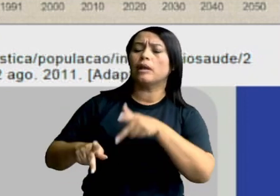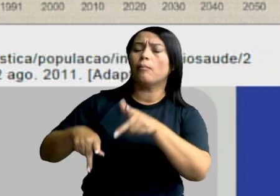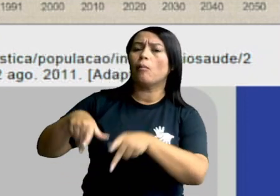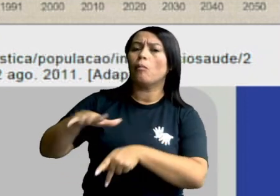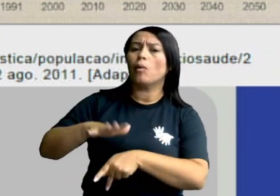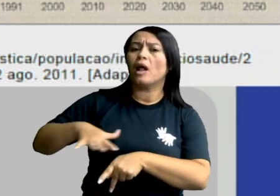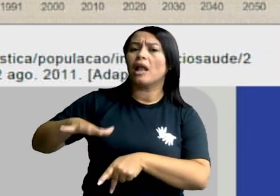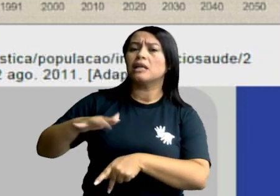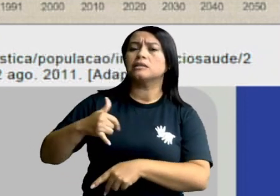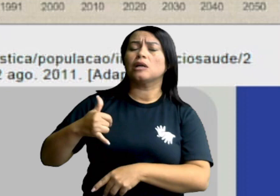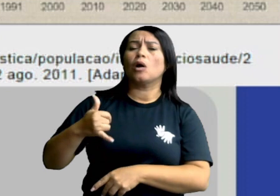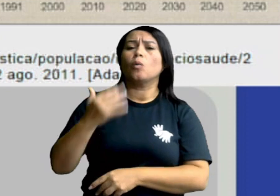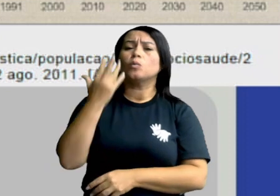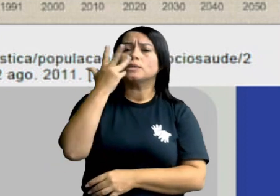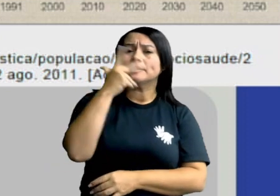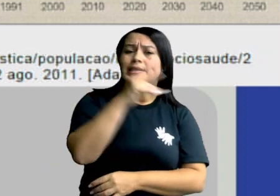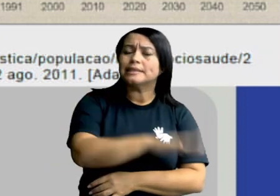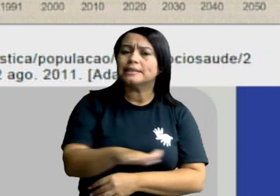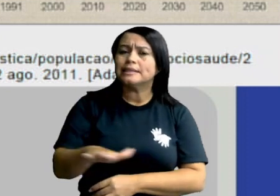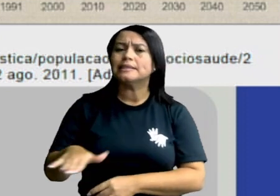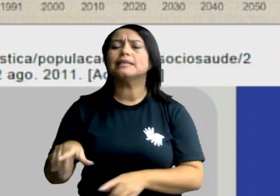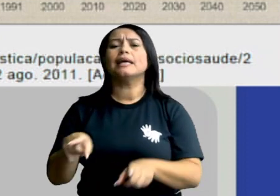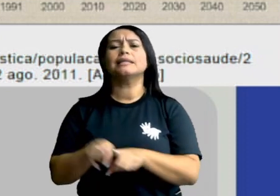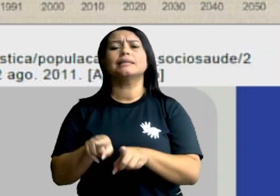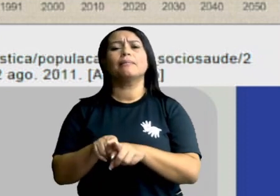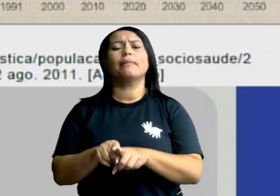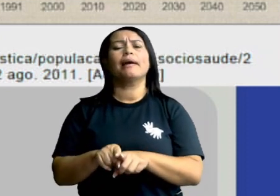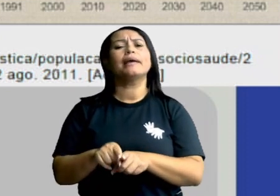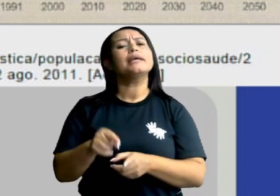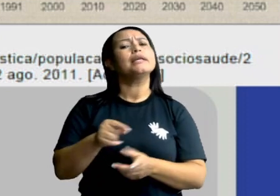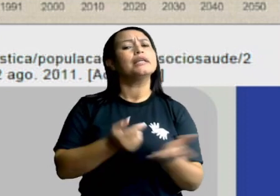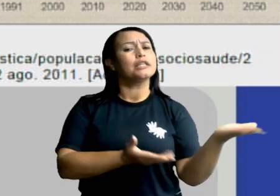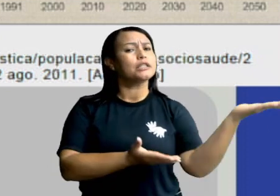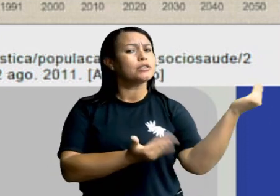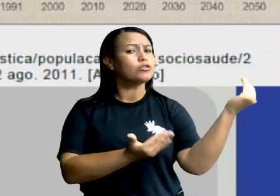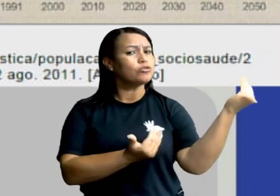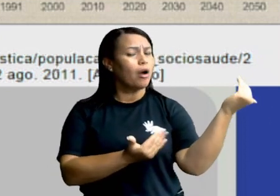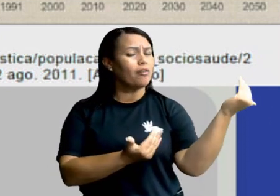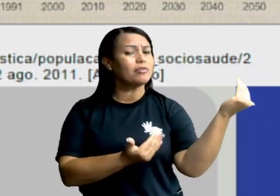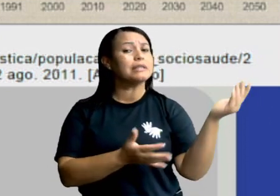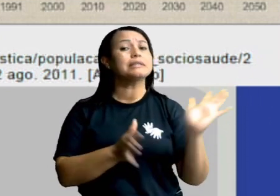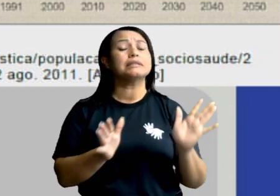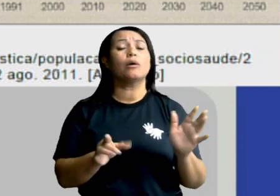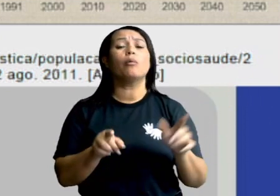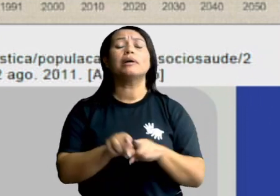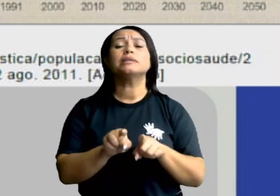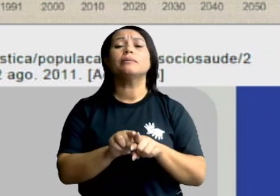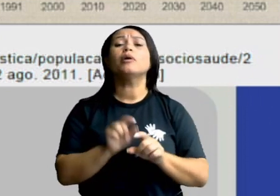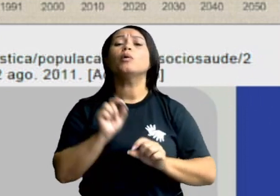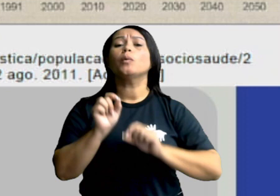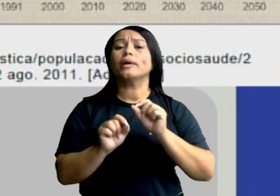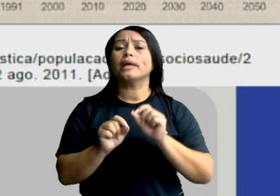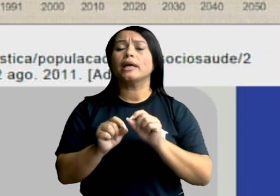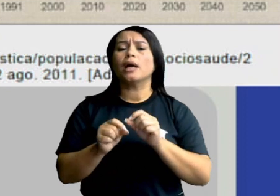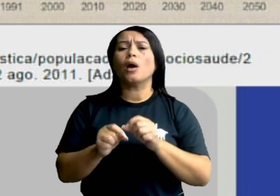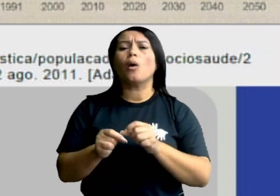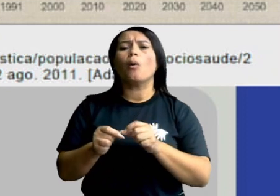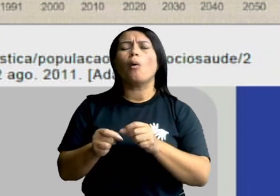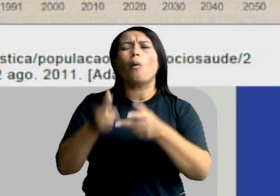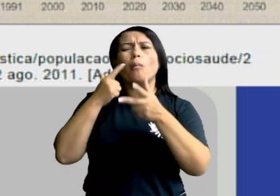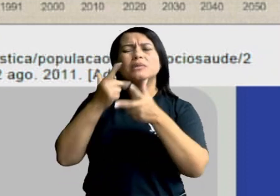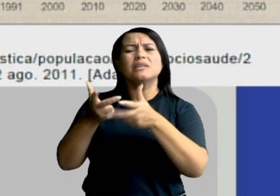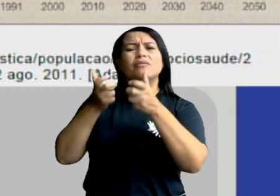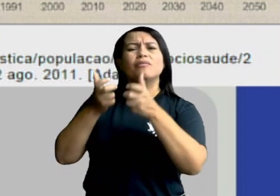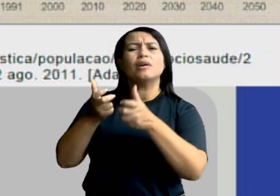da faixa etária de crianças e também na faixa etária de jovens, tá? Por outro lado, a gente também observou na última aula